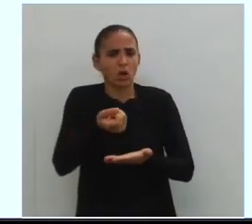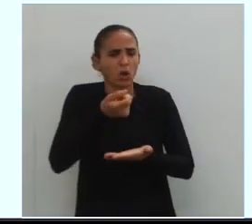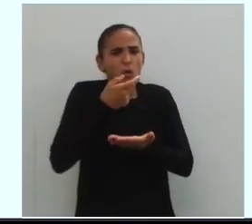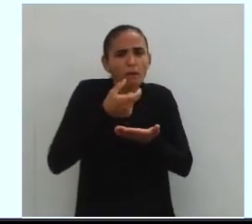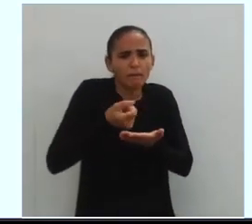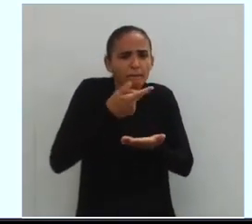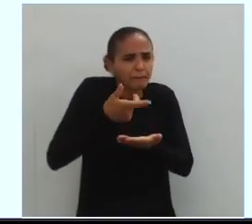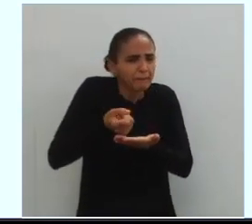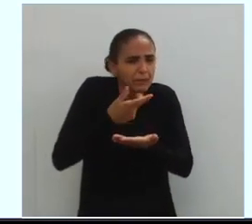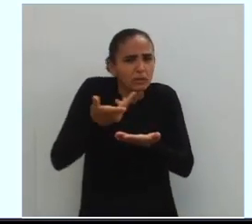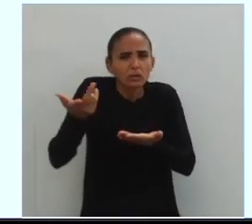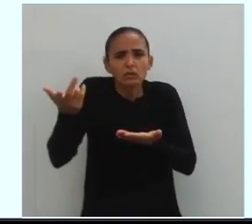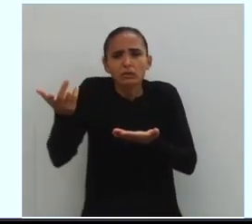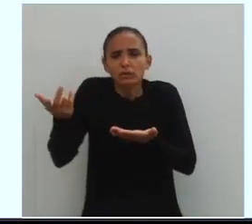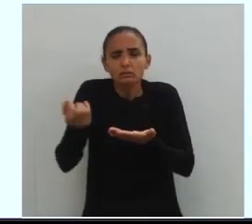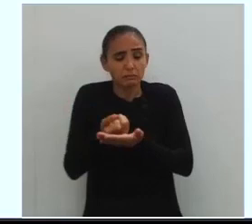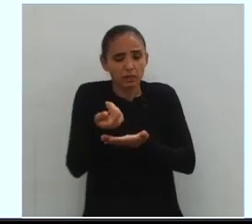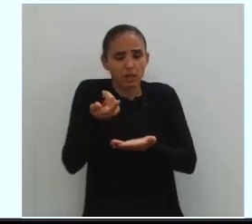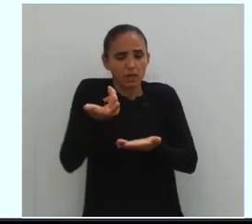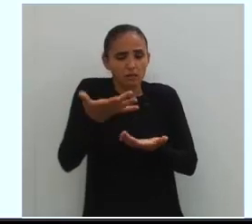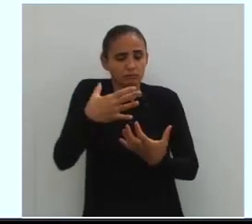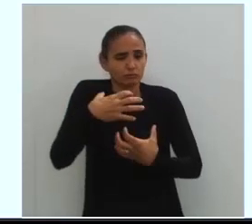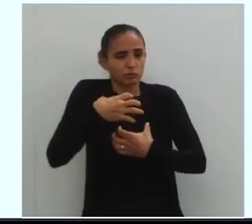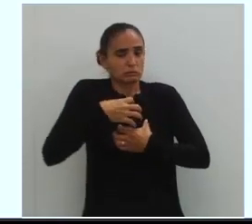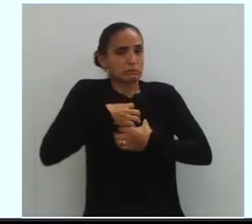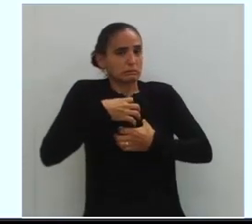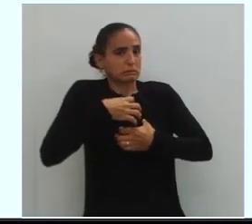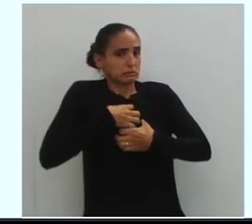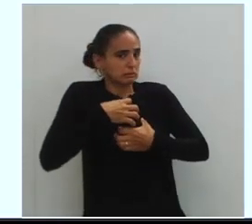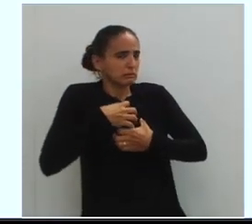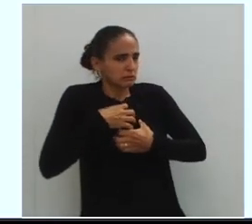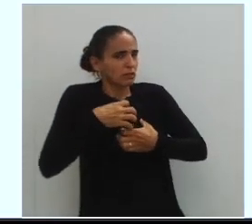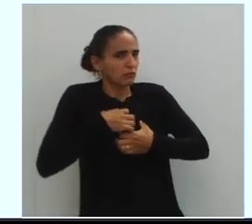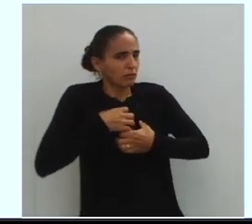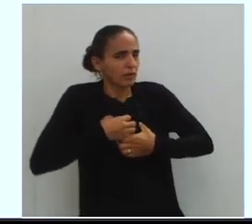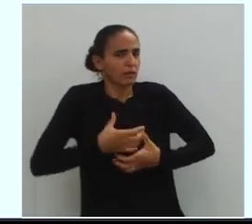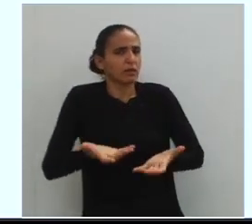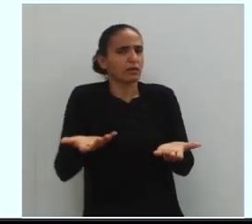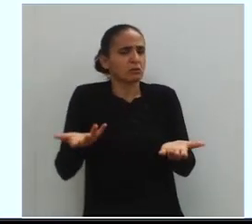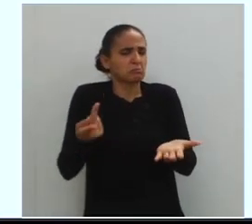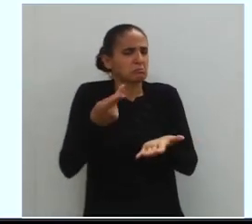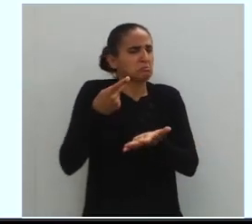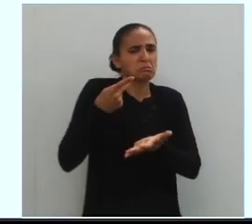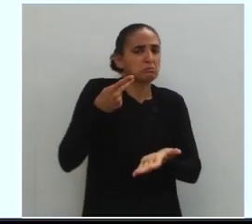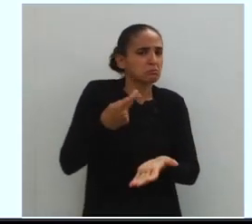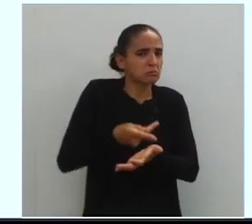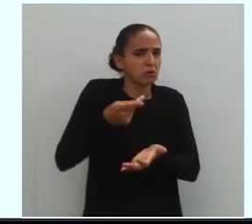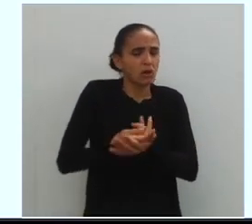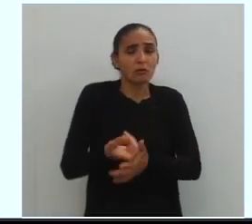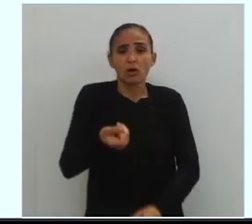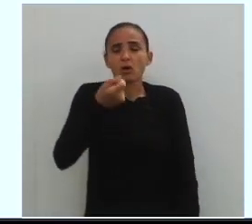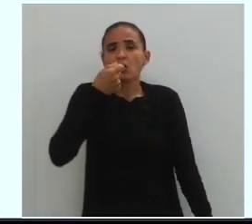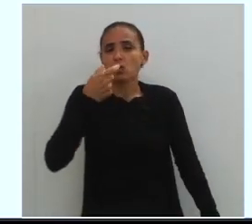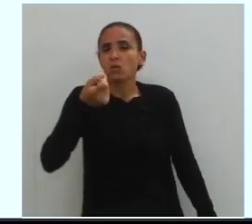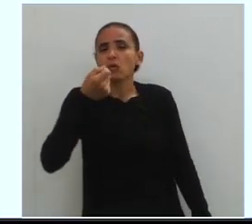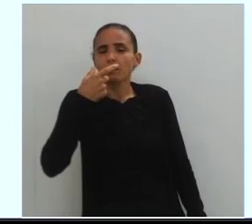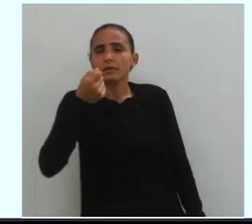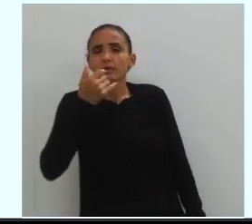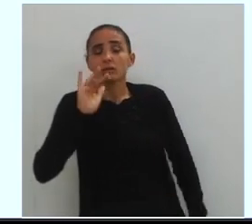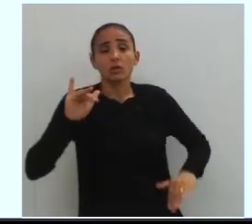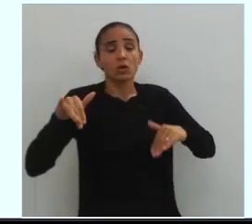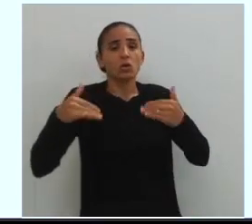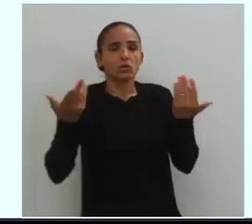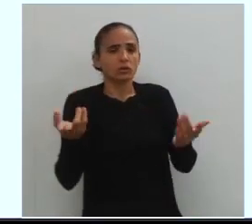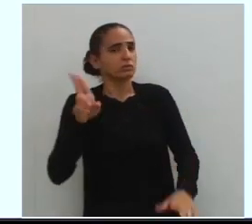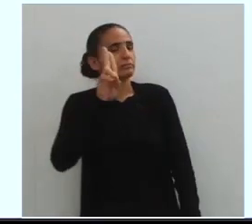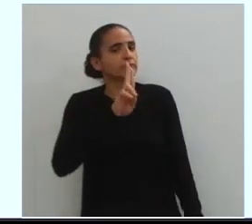substância. Porém, uma mesma substância psicoativa pode ser aí considerada um medicamento